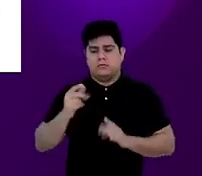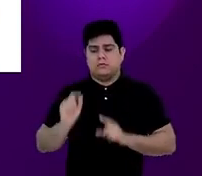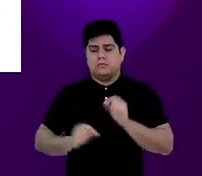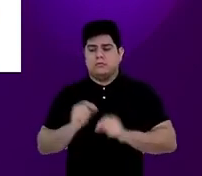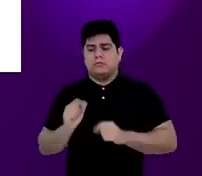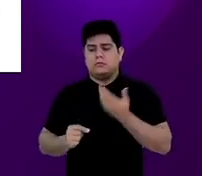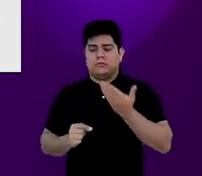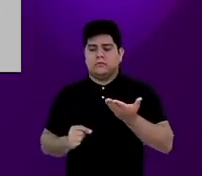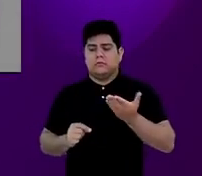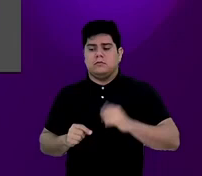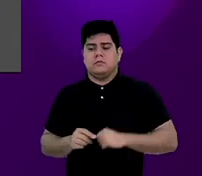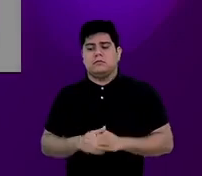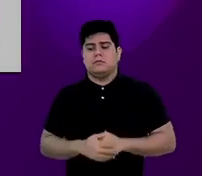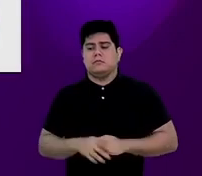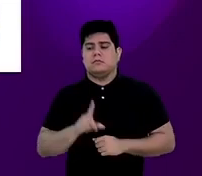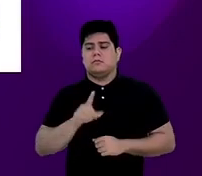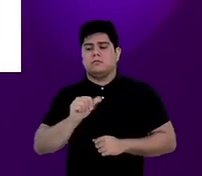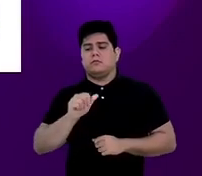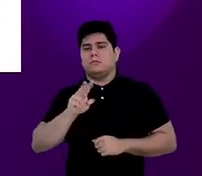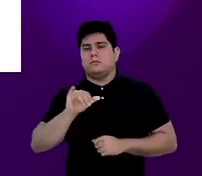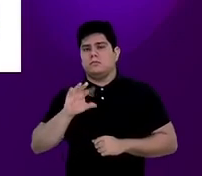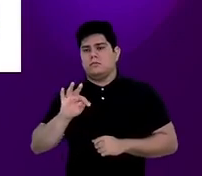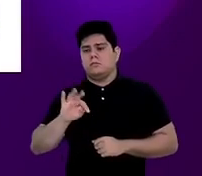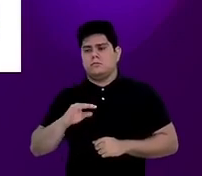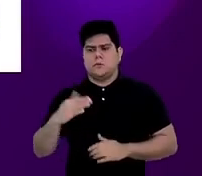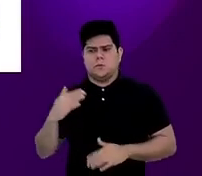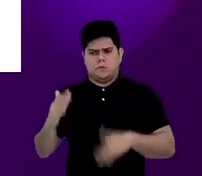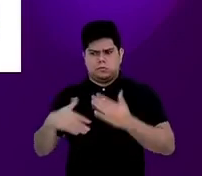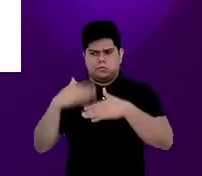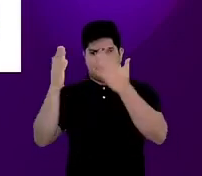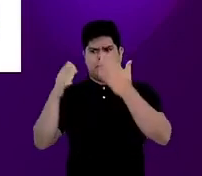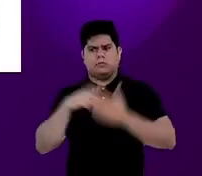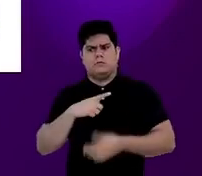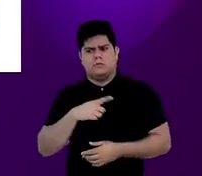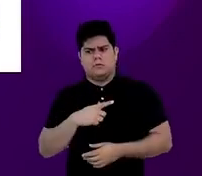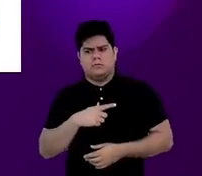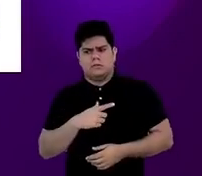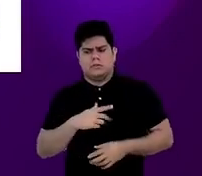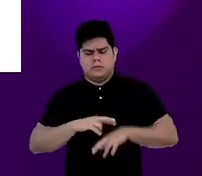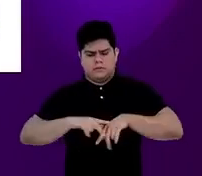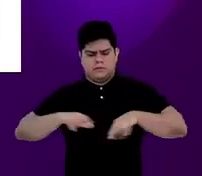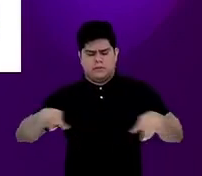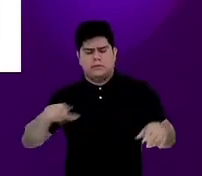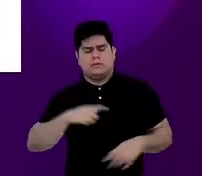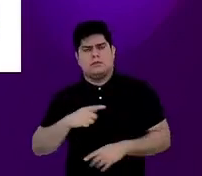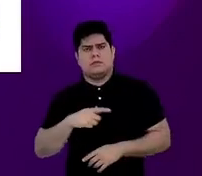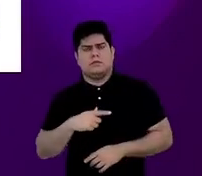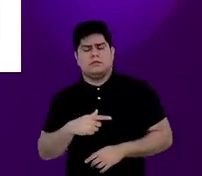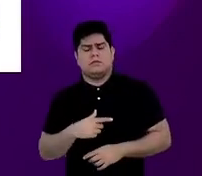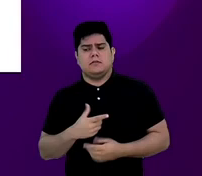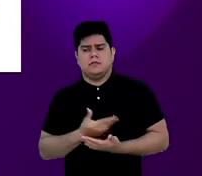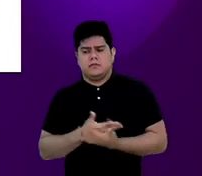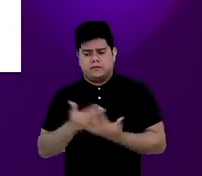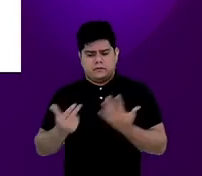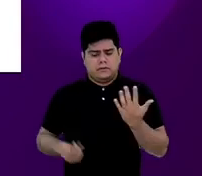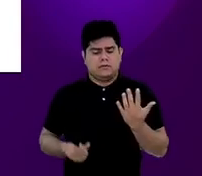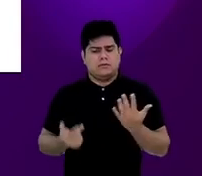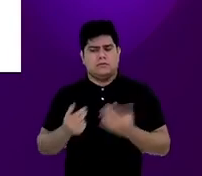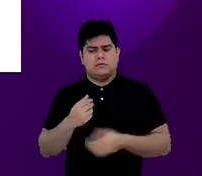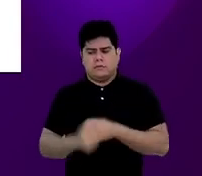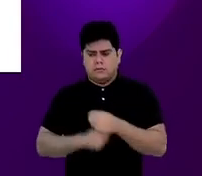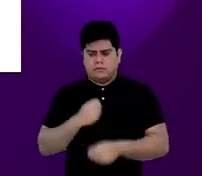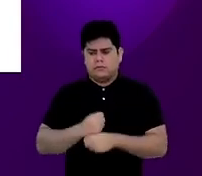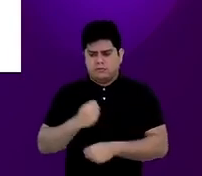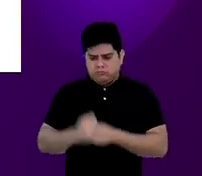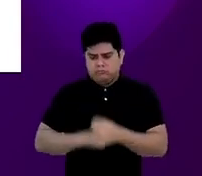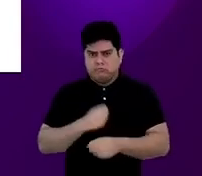Vinci, que evoluiu muito em seus componentes e tivemos aí ao longo dos anos muitos upgrades